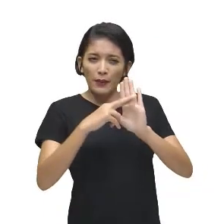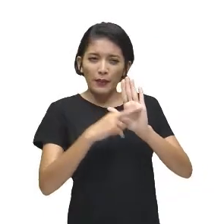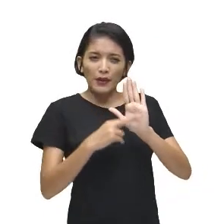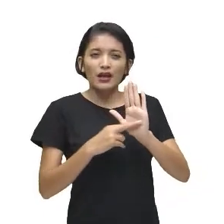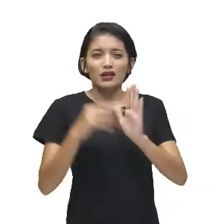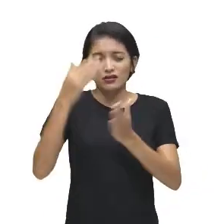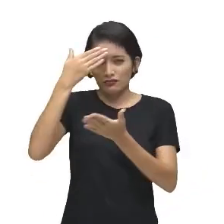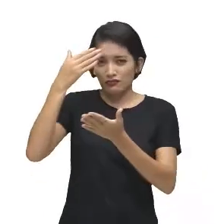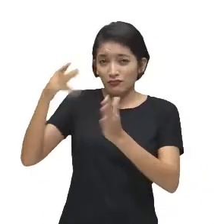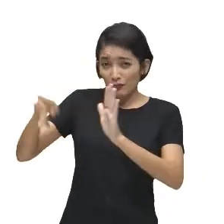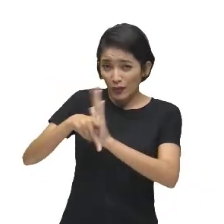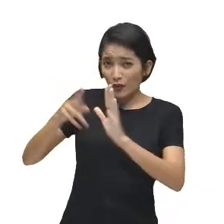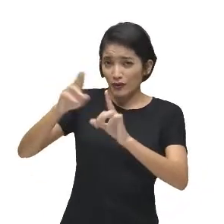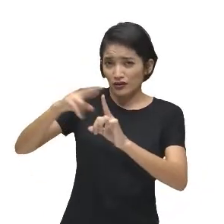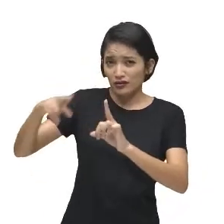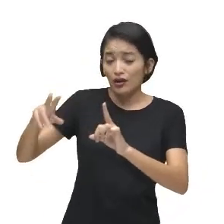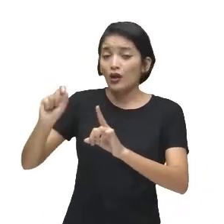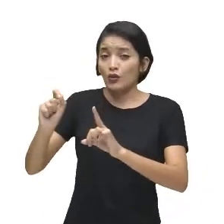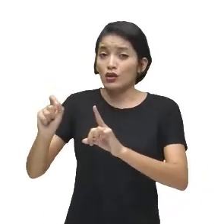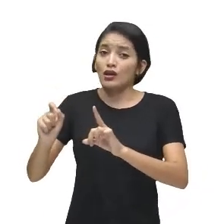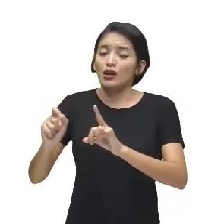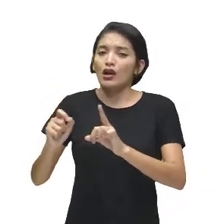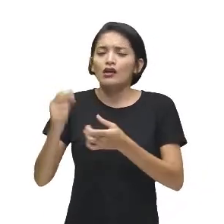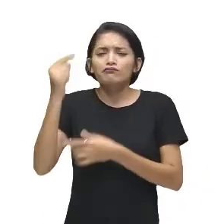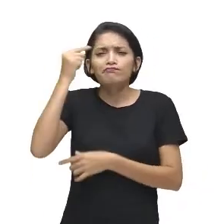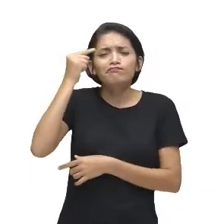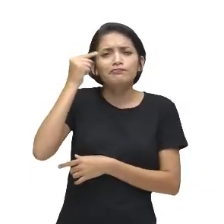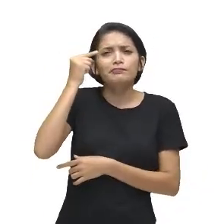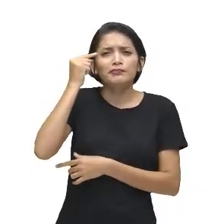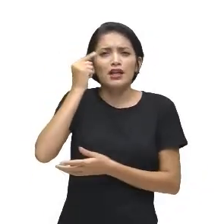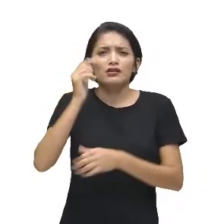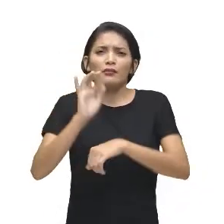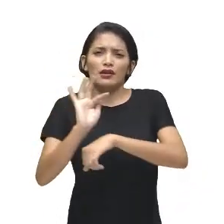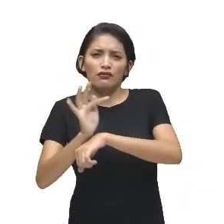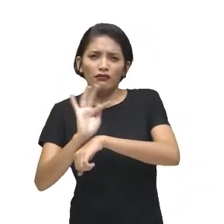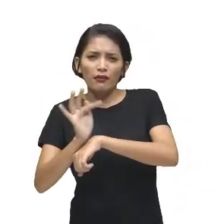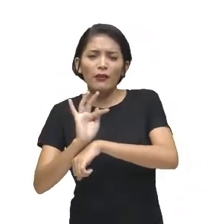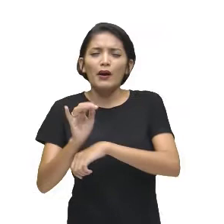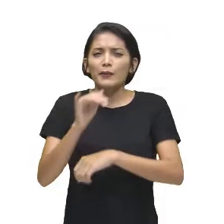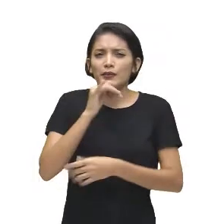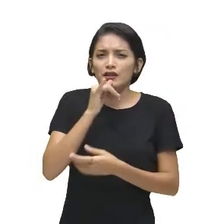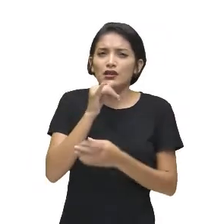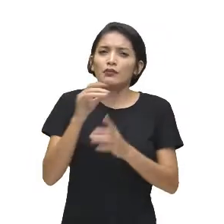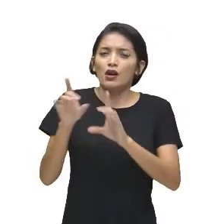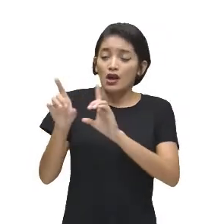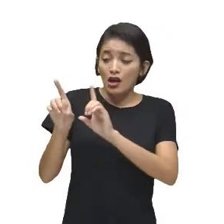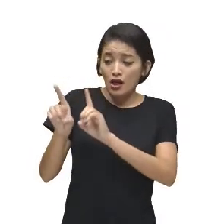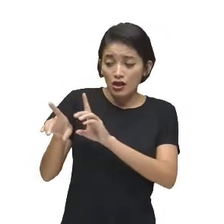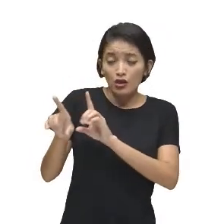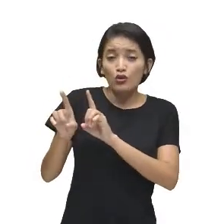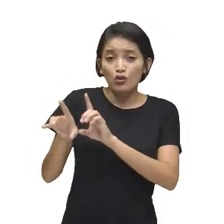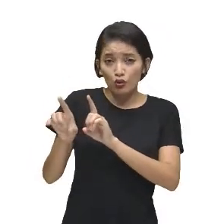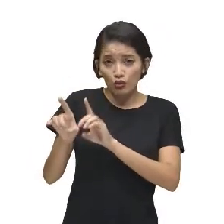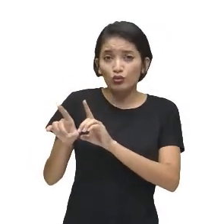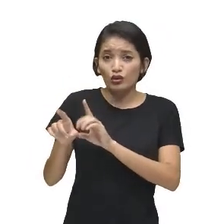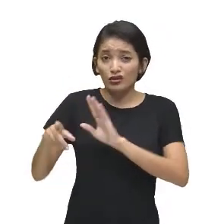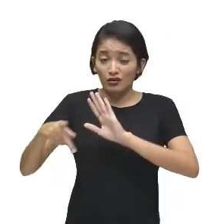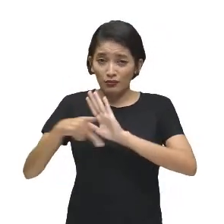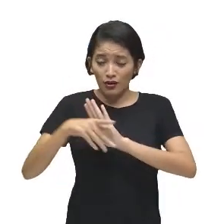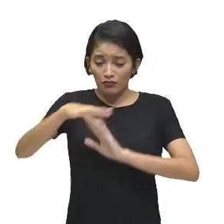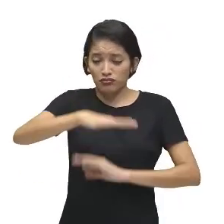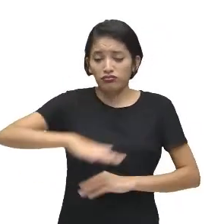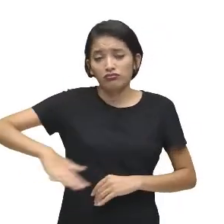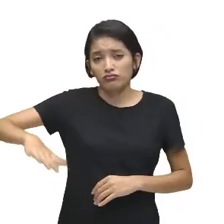ideia já é uma ideia mais formal, né? Pensar em doutrina e pensar também uma coisa mais